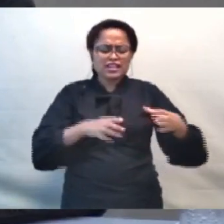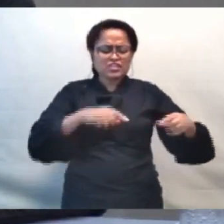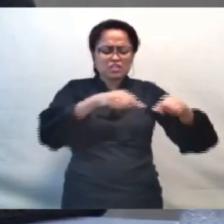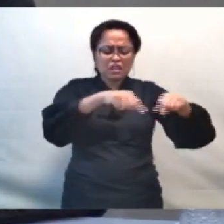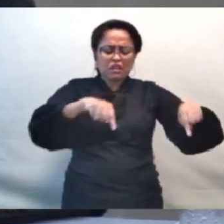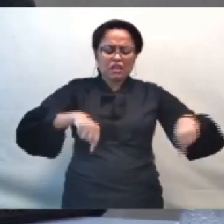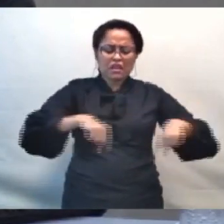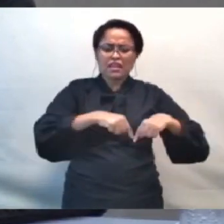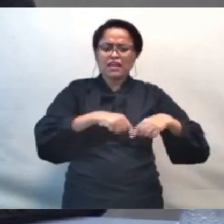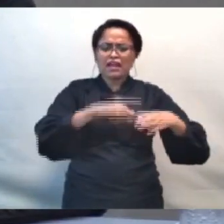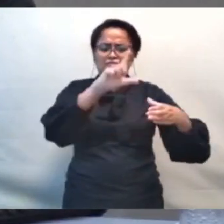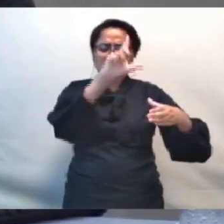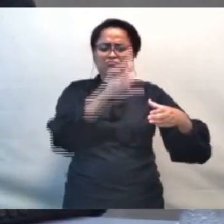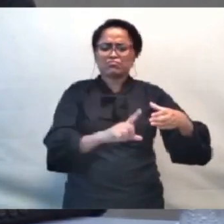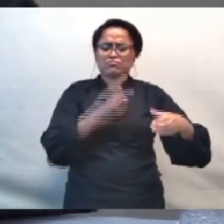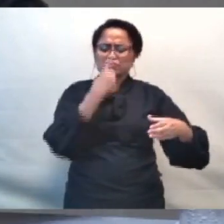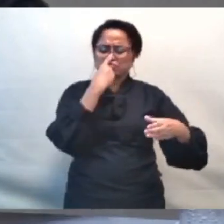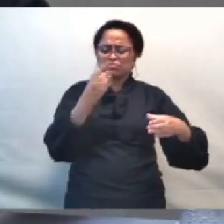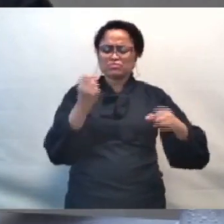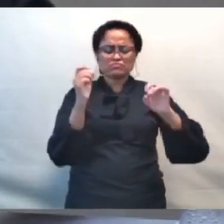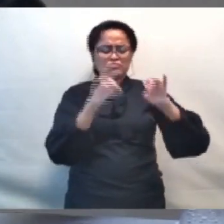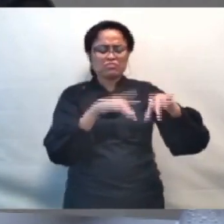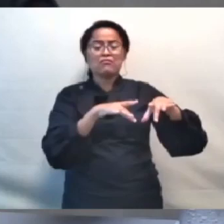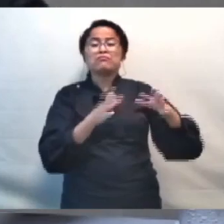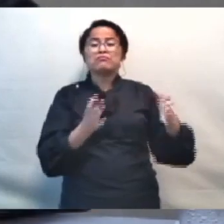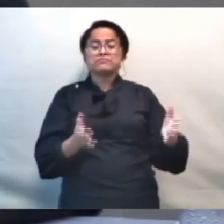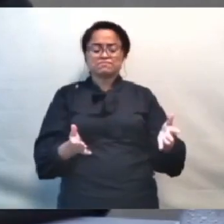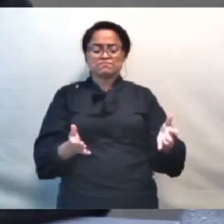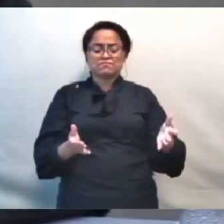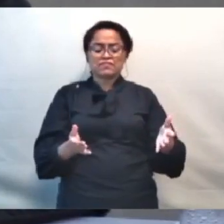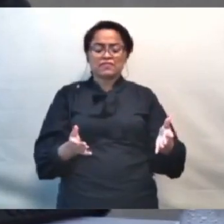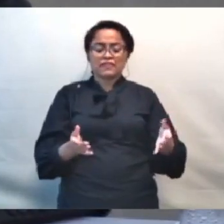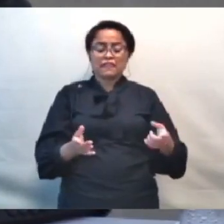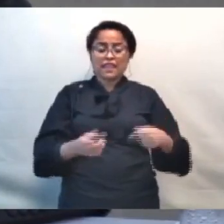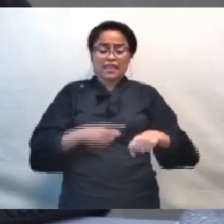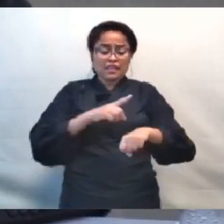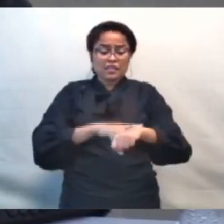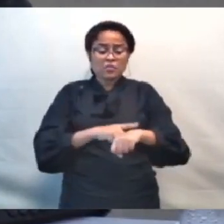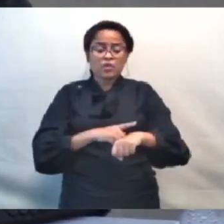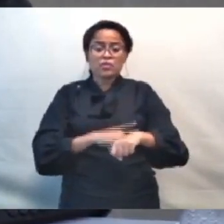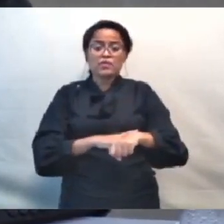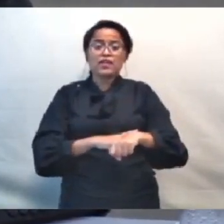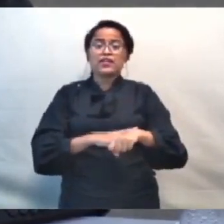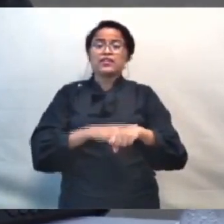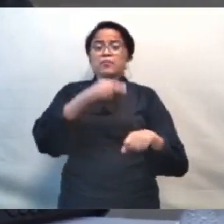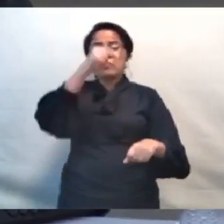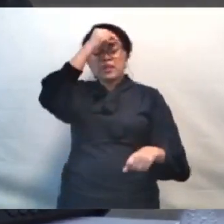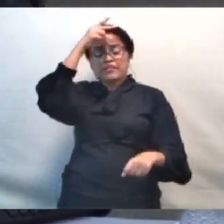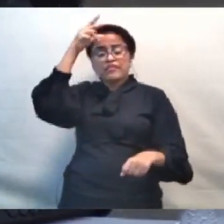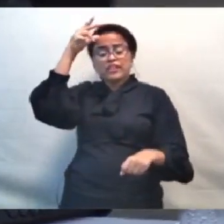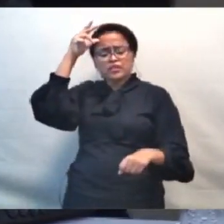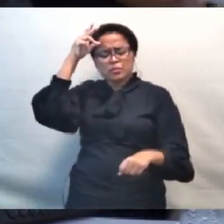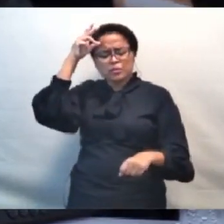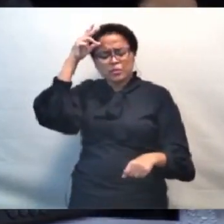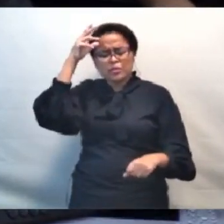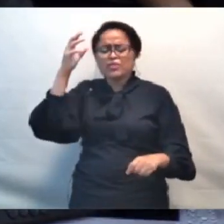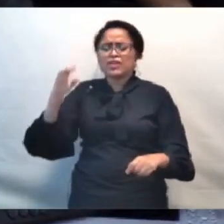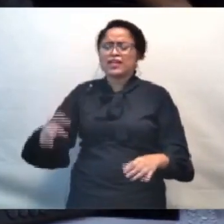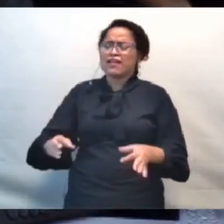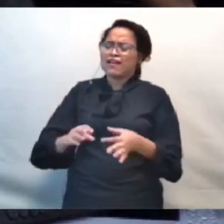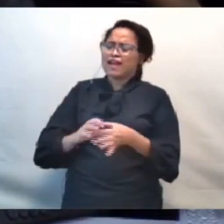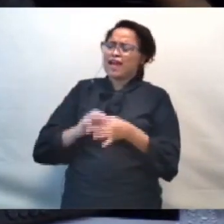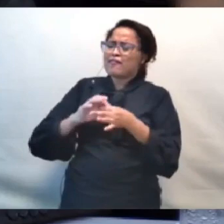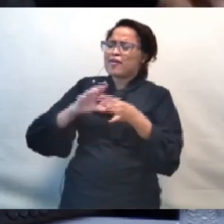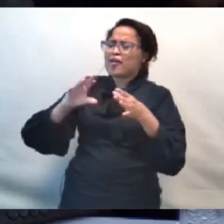na hora da prefeitura realmente abrir essas caixinhas, né, das contas vinculadas às subações para